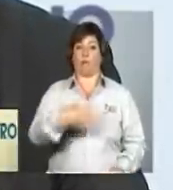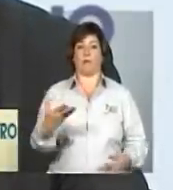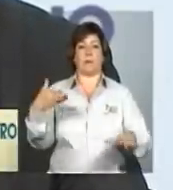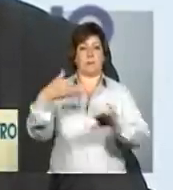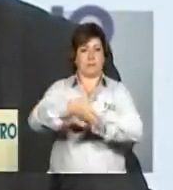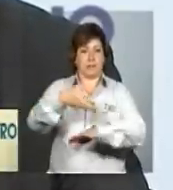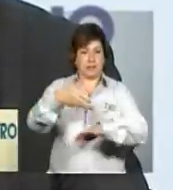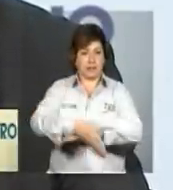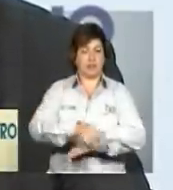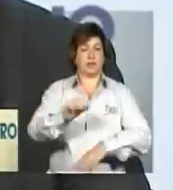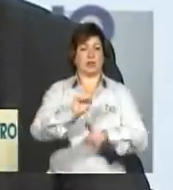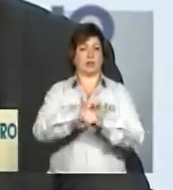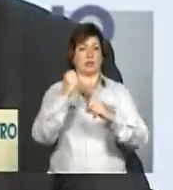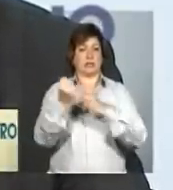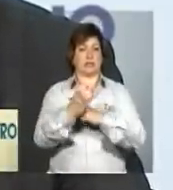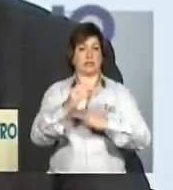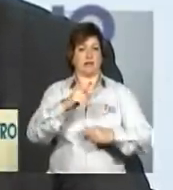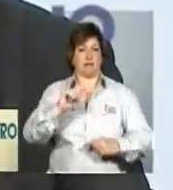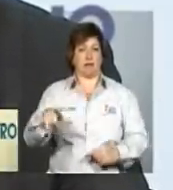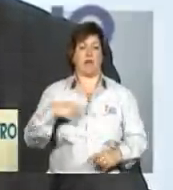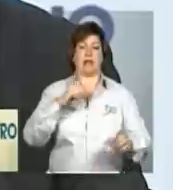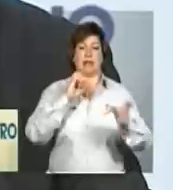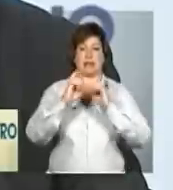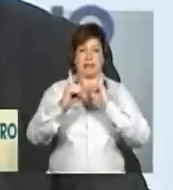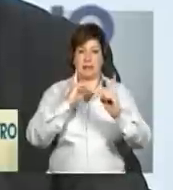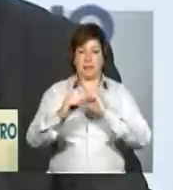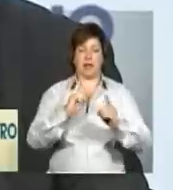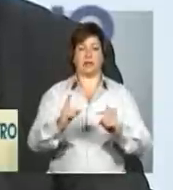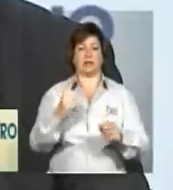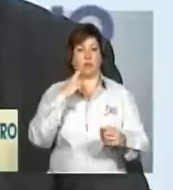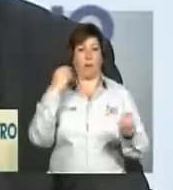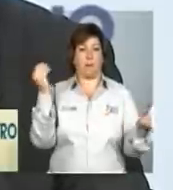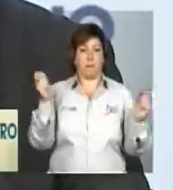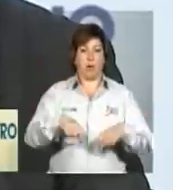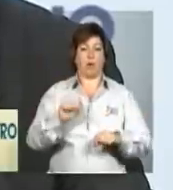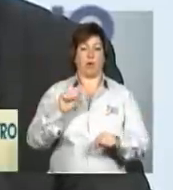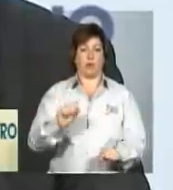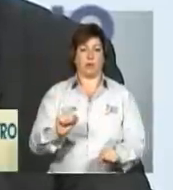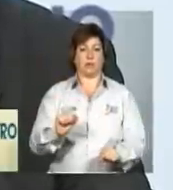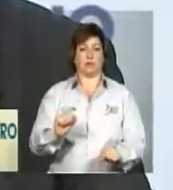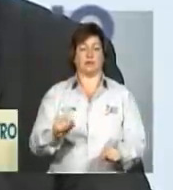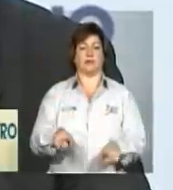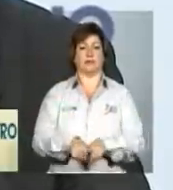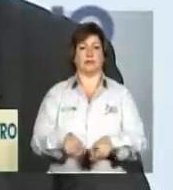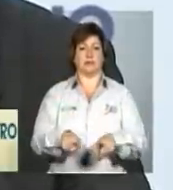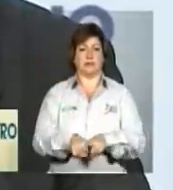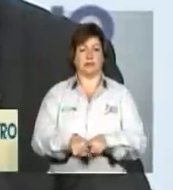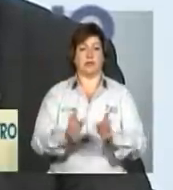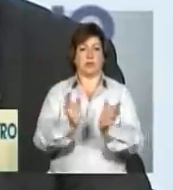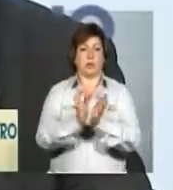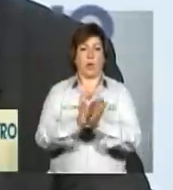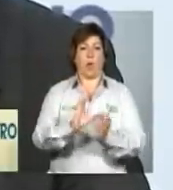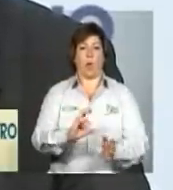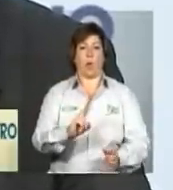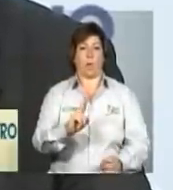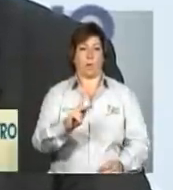da sociedade civil nos debates, com a possibilidade de transmissão de recomendações ao segmento de